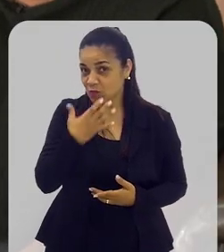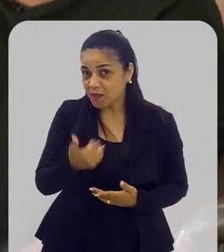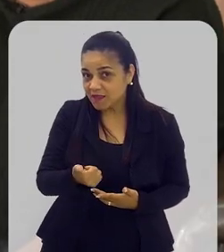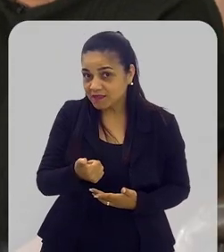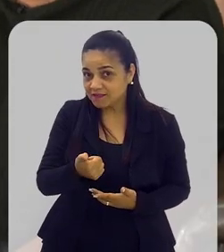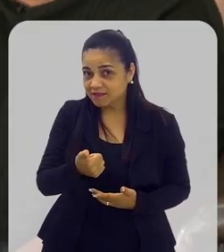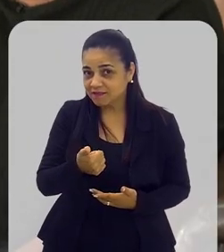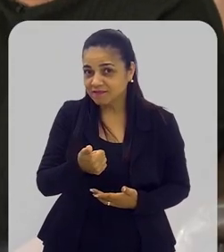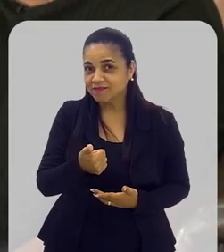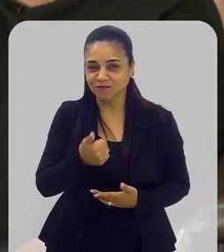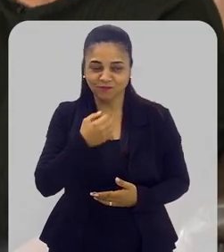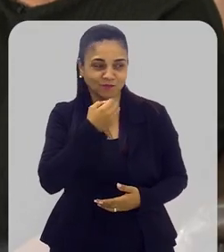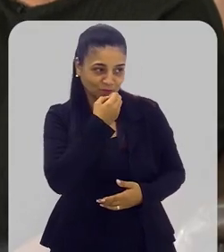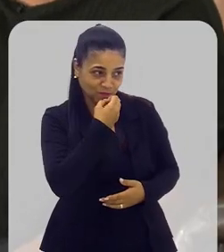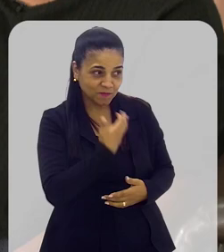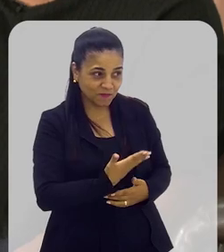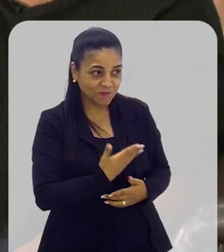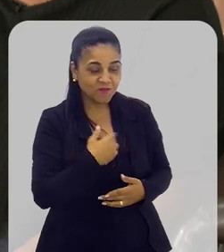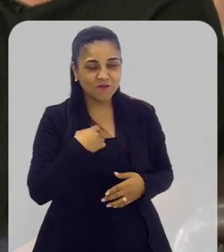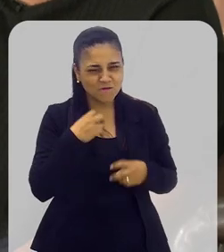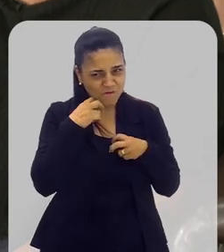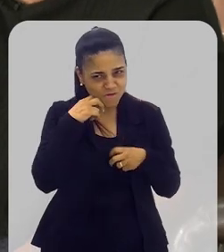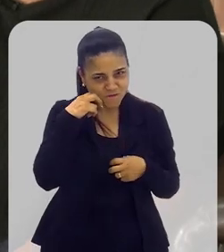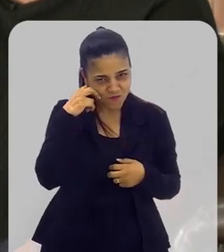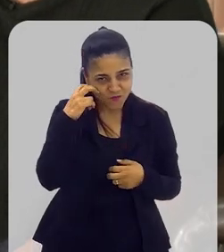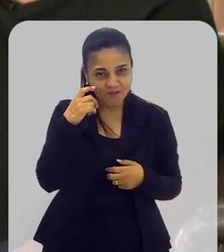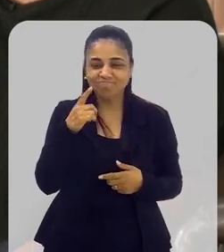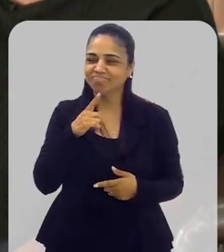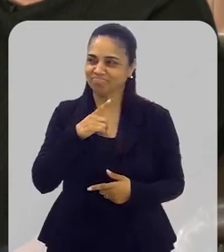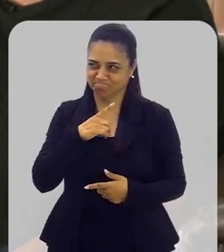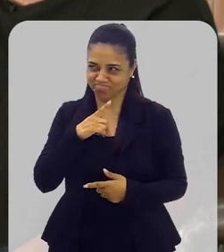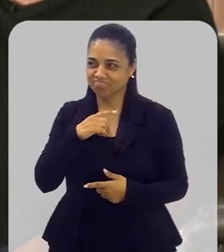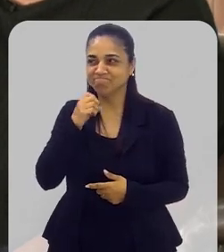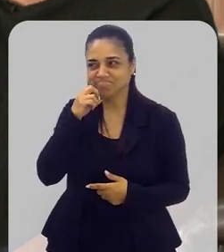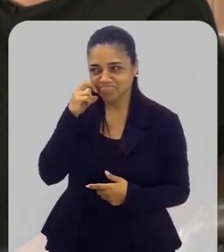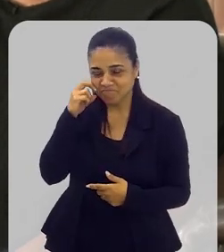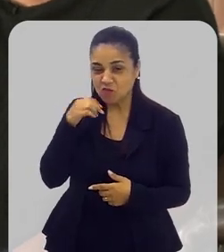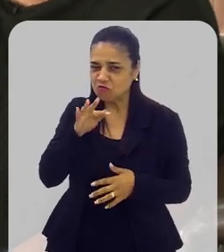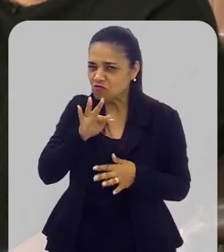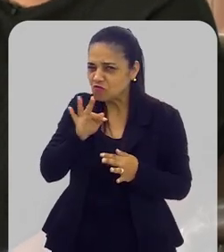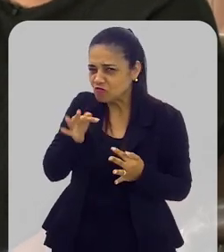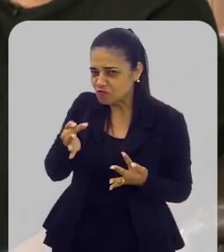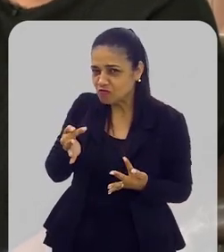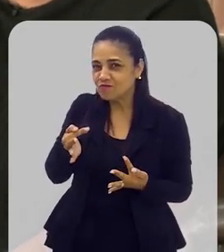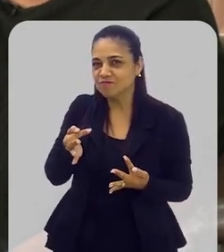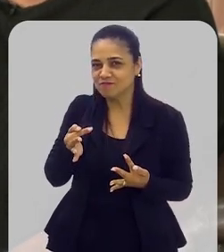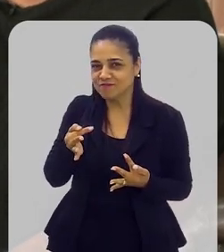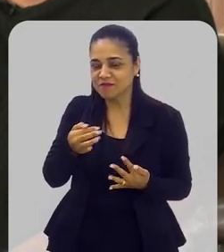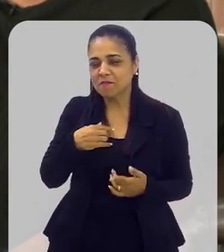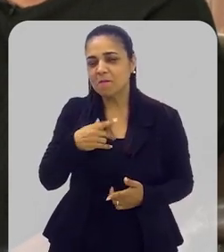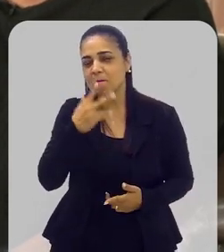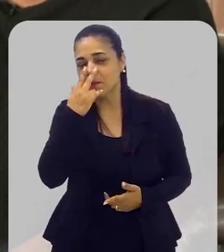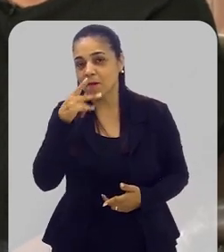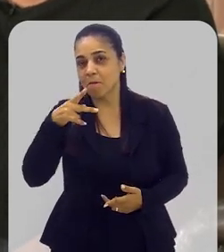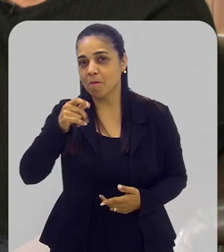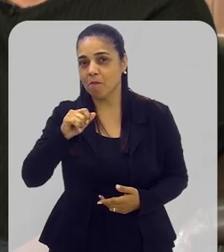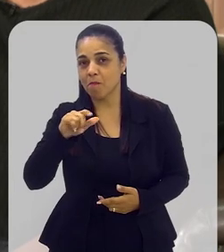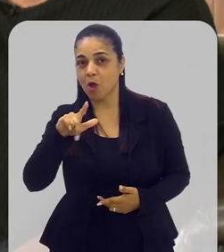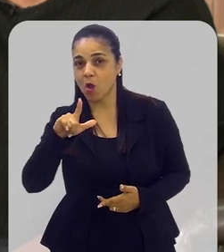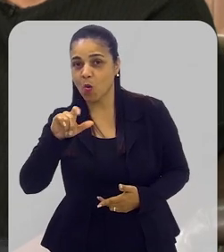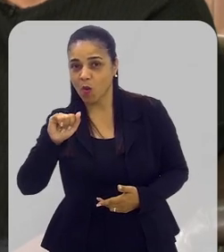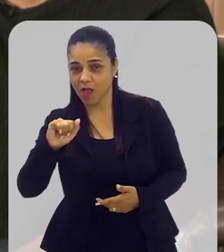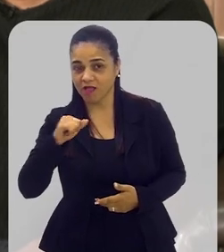Como é que você vai? Você tá bem? Estou bem. Você está um pouco envergonhada, não é? Bastante. Você é tímida? Sim. Você parece a Paulinha,